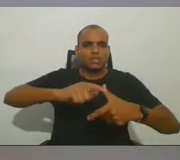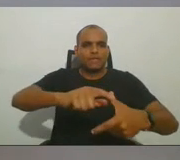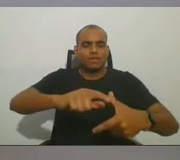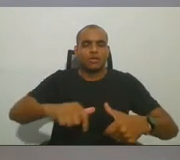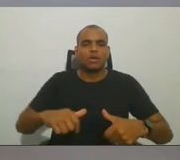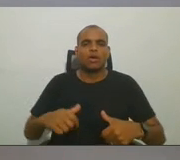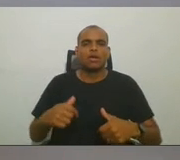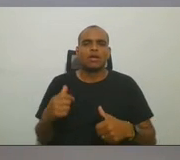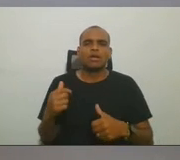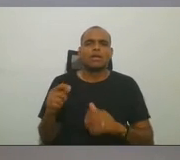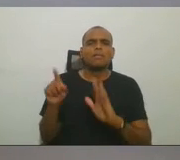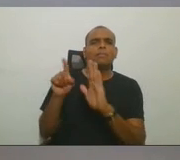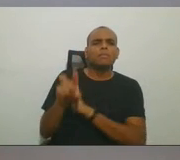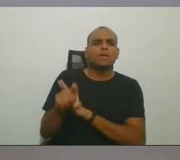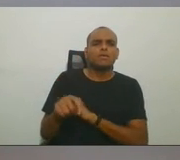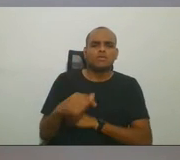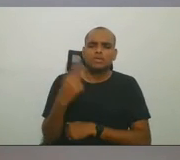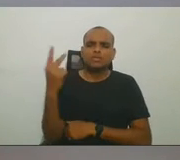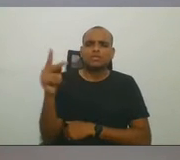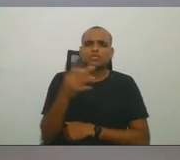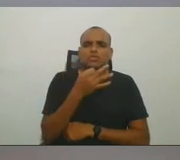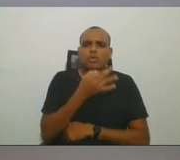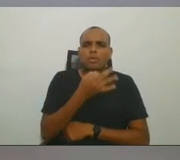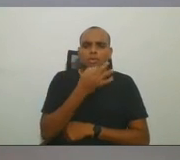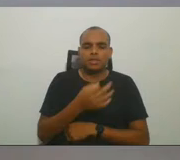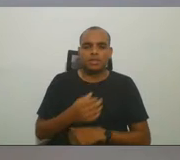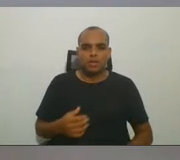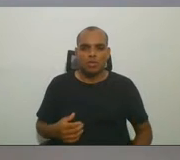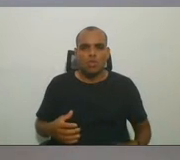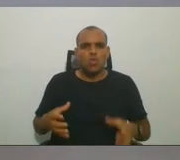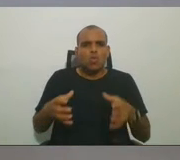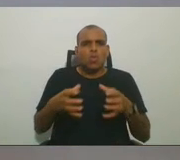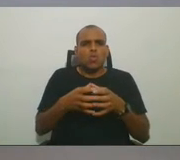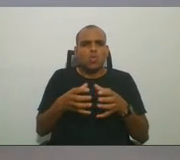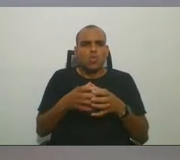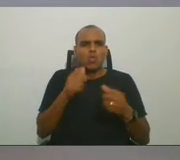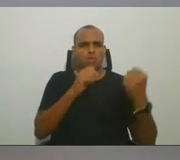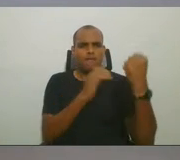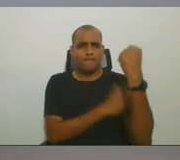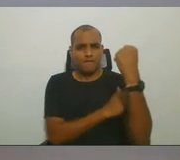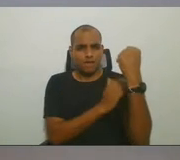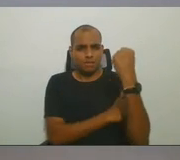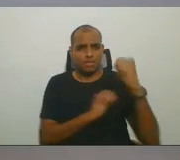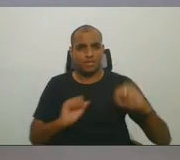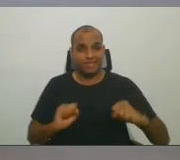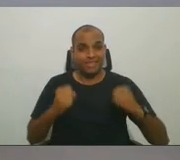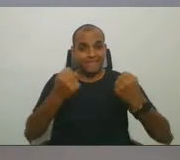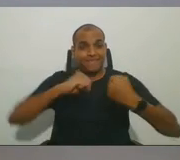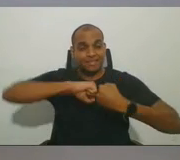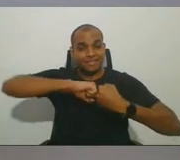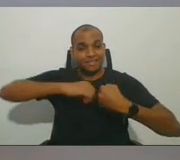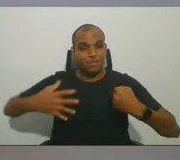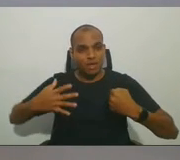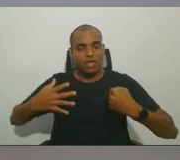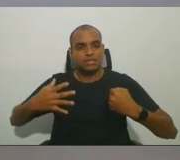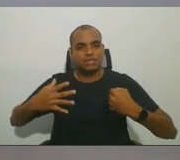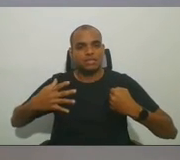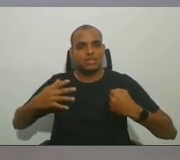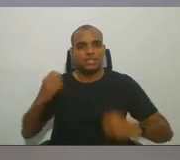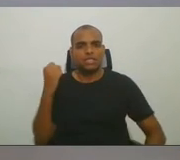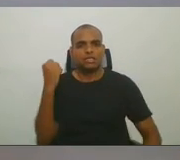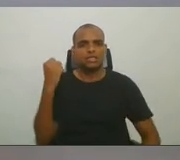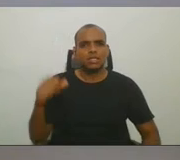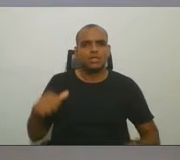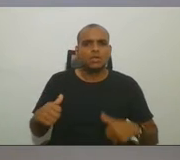qual seria o lugar dos feminismos na defesa dessas democracias intensas? Né?